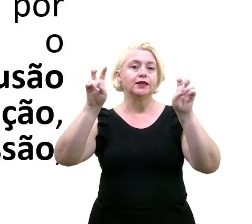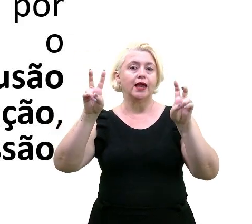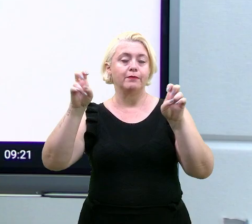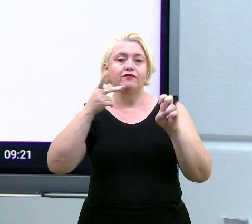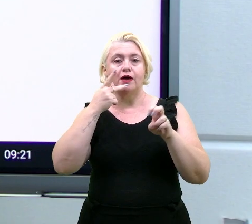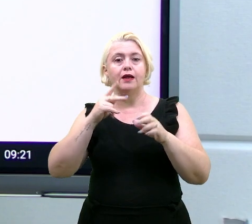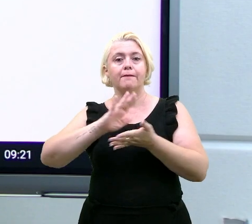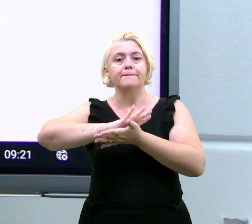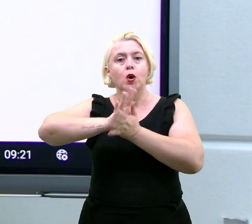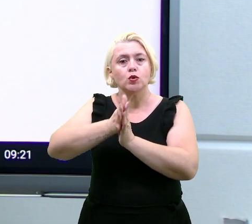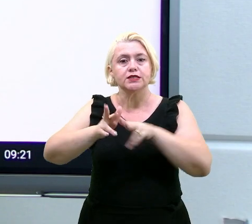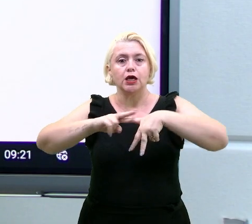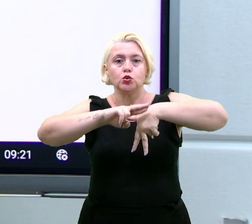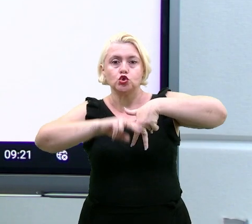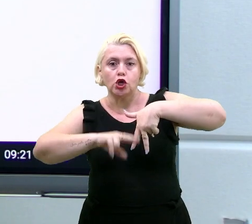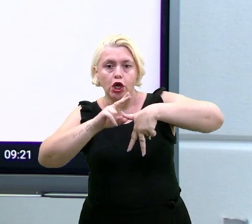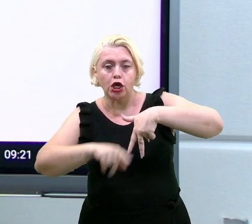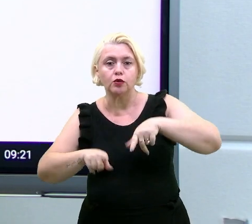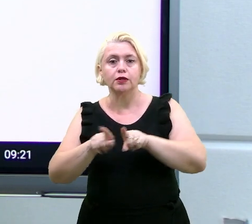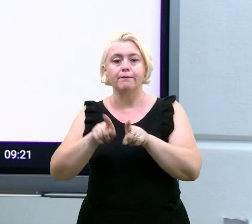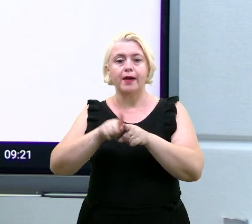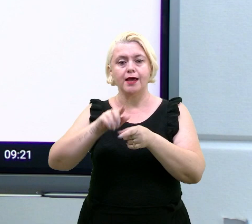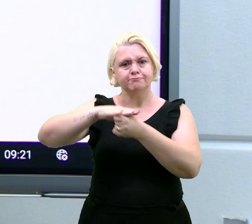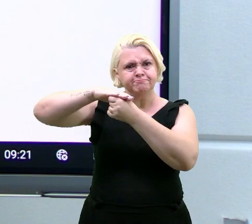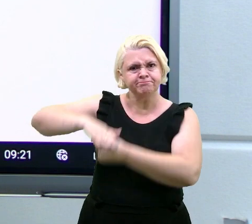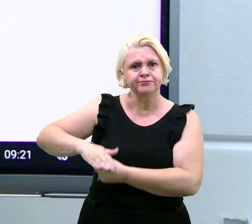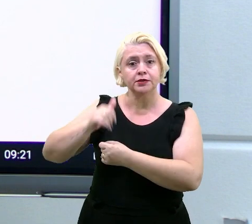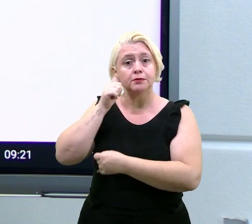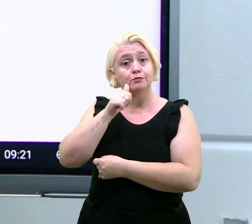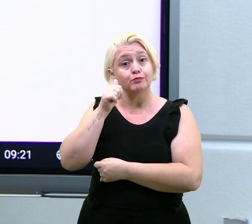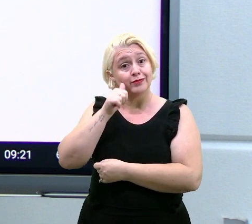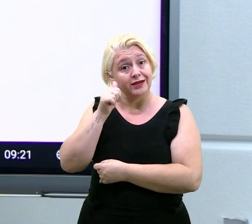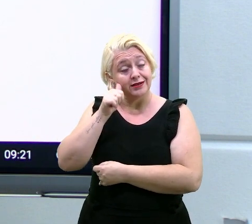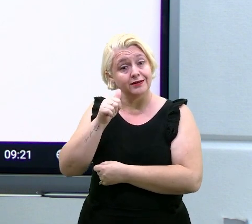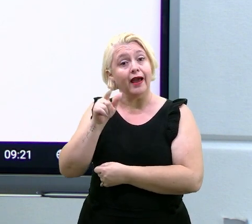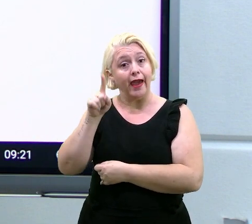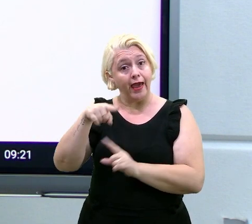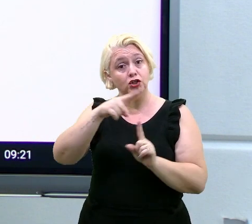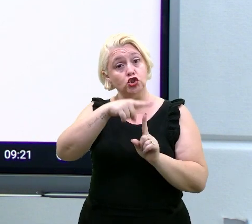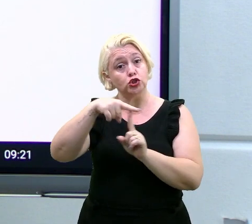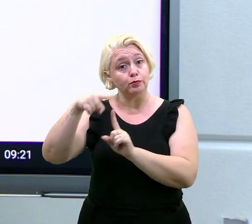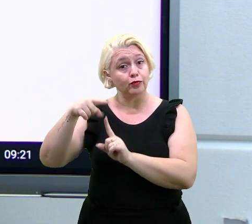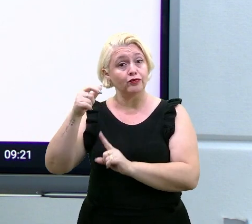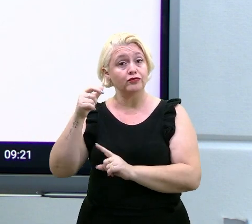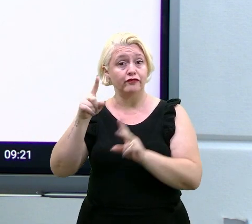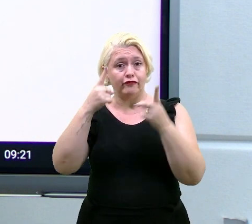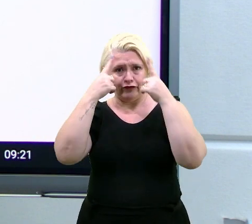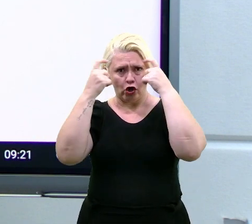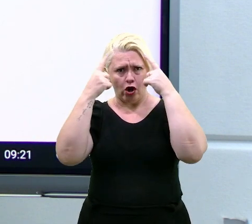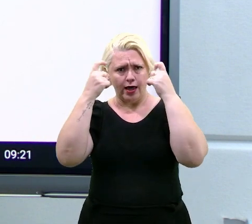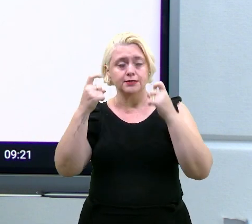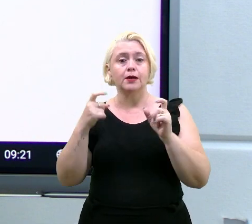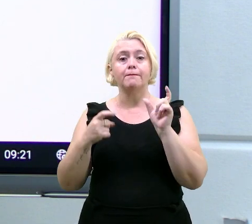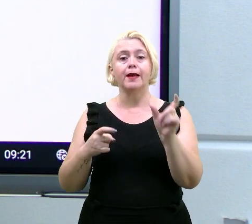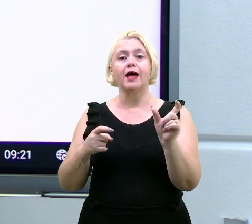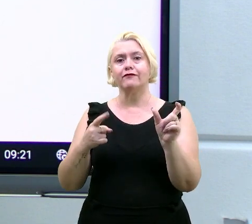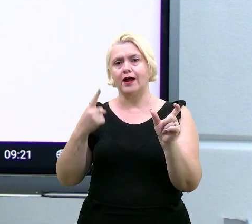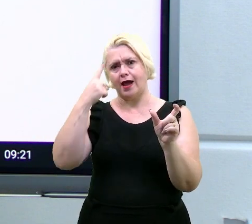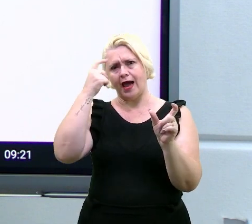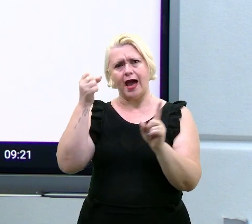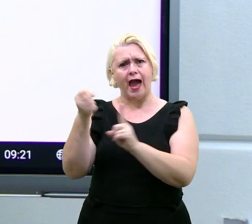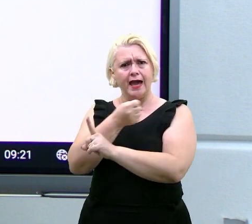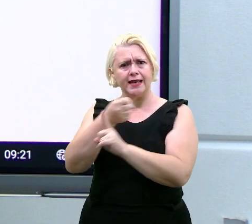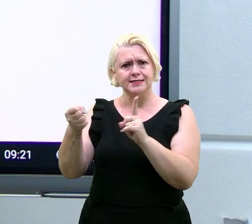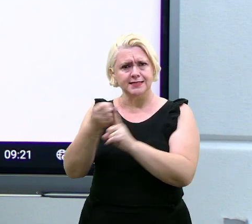de gênero a exclusão feminina né que é um tipo de violência então a palavra agressão que também